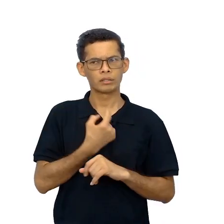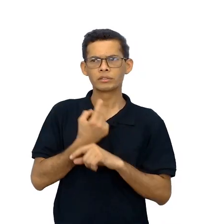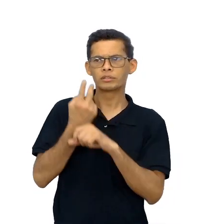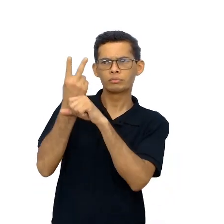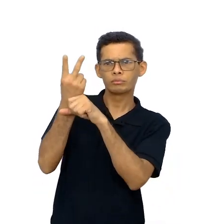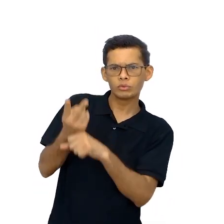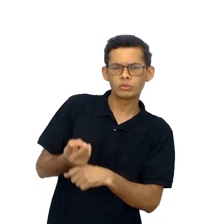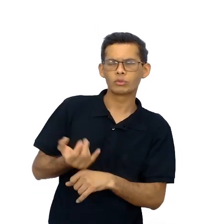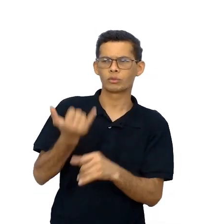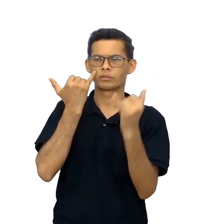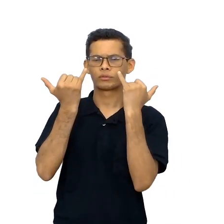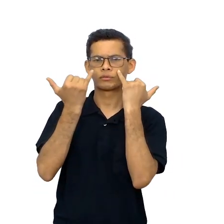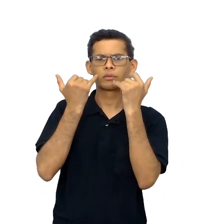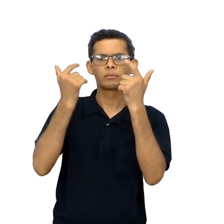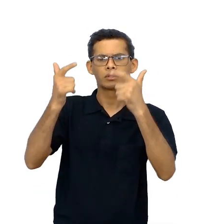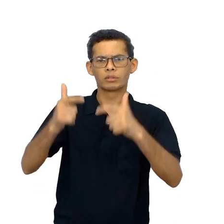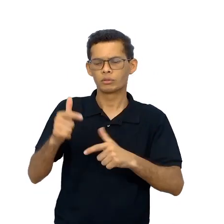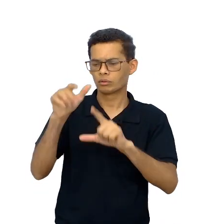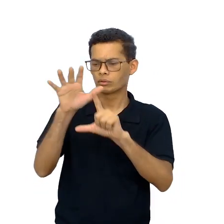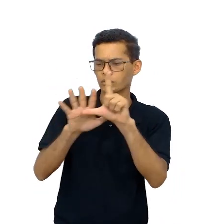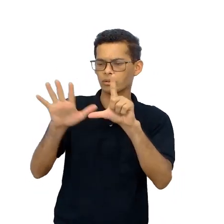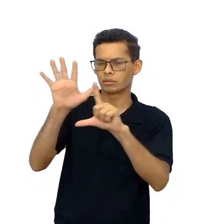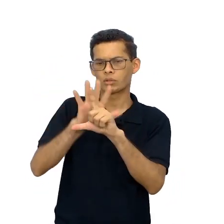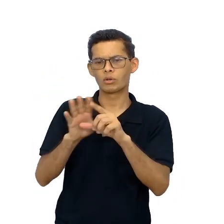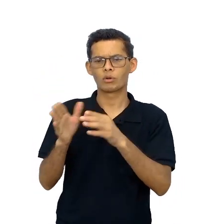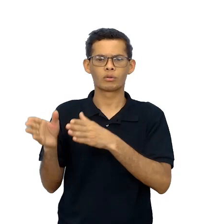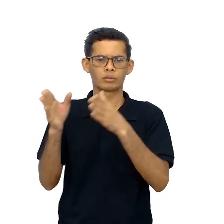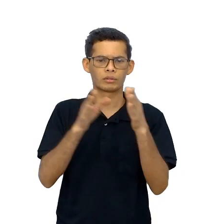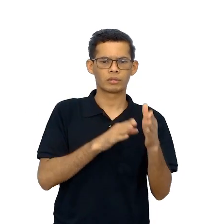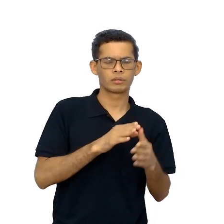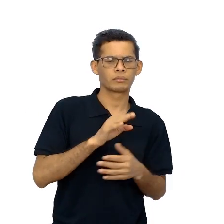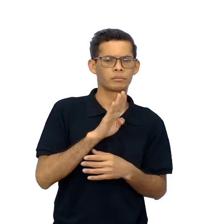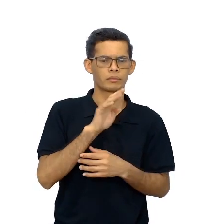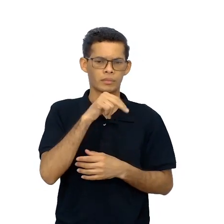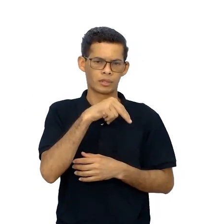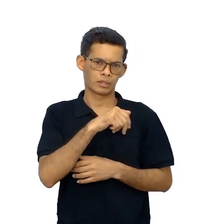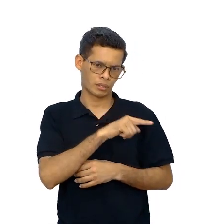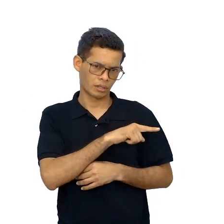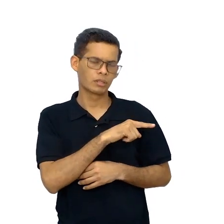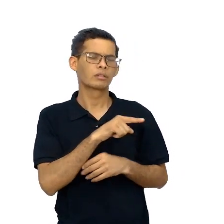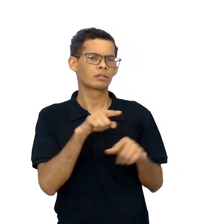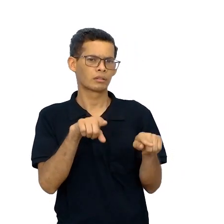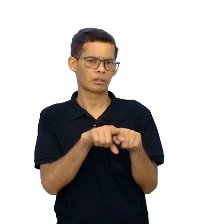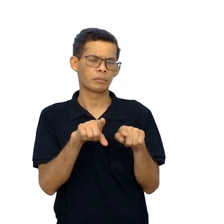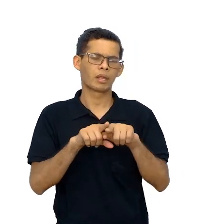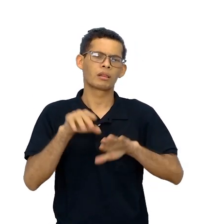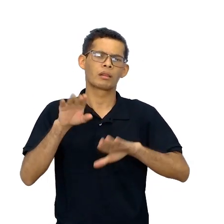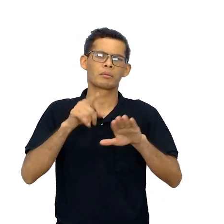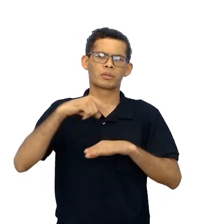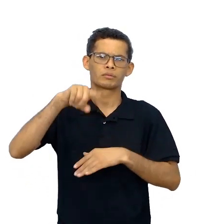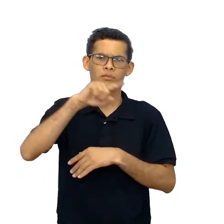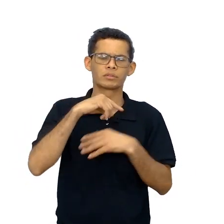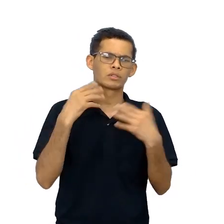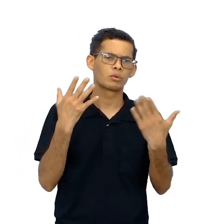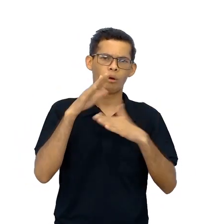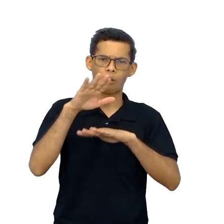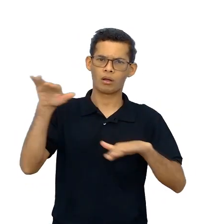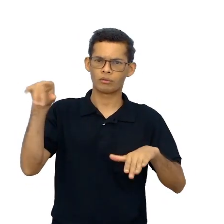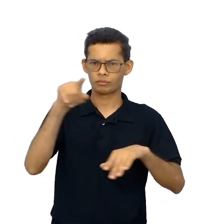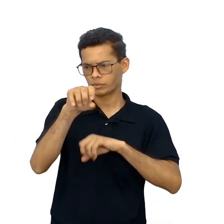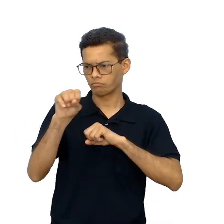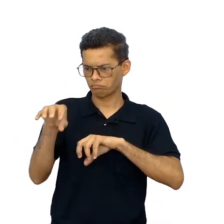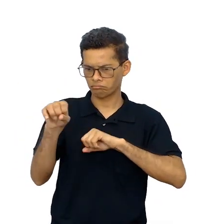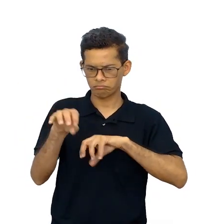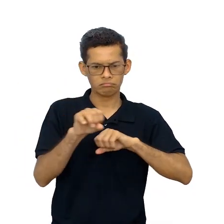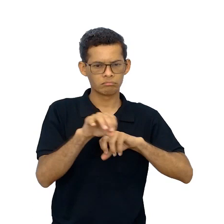na plataforma ou na DE, dependendo dos estudantes que vocês dão aula. Então, eu